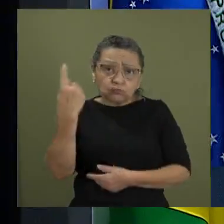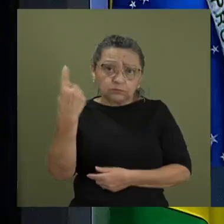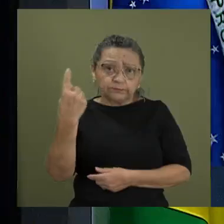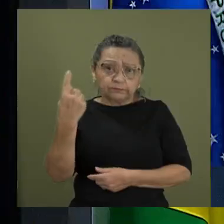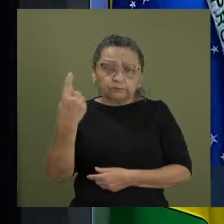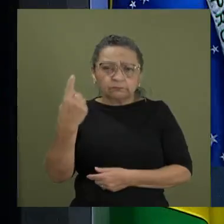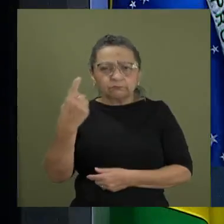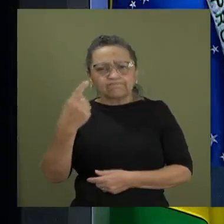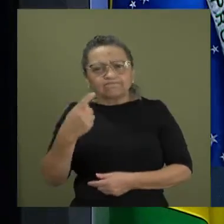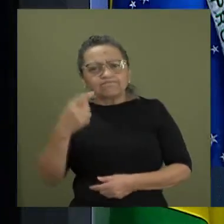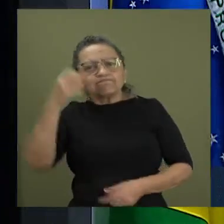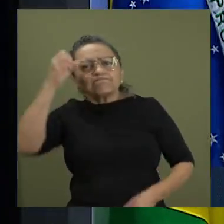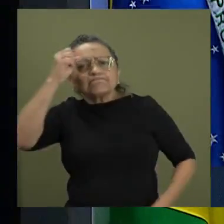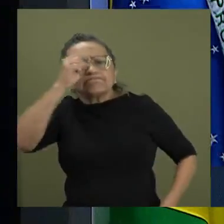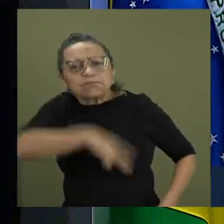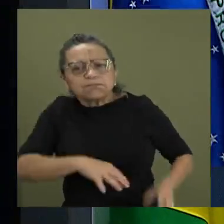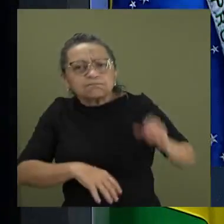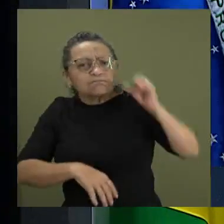abusar,